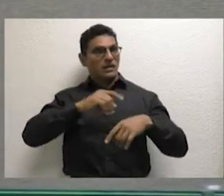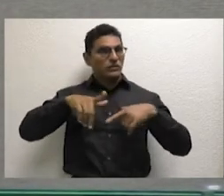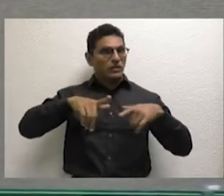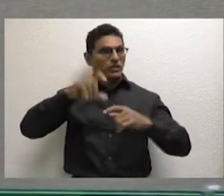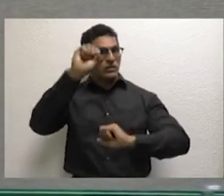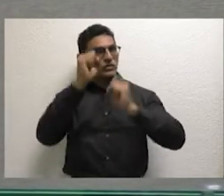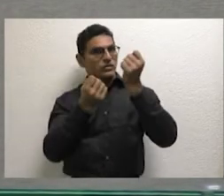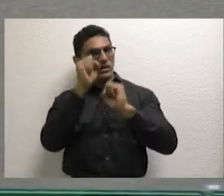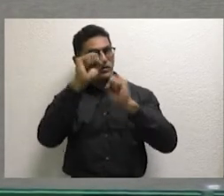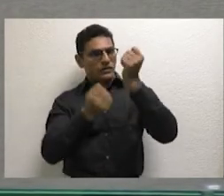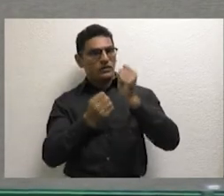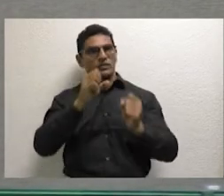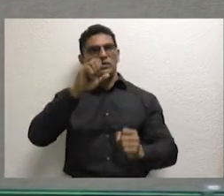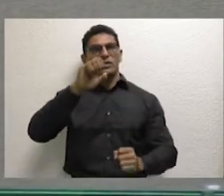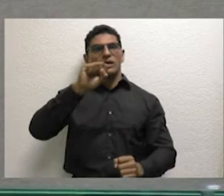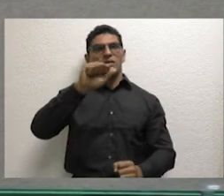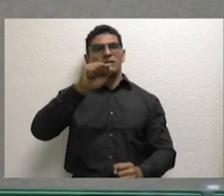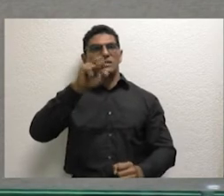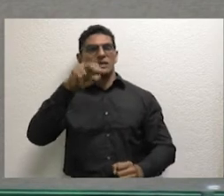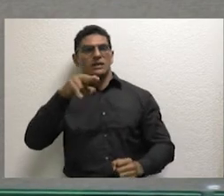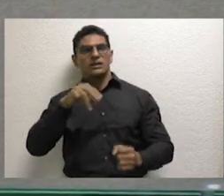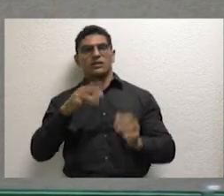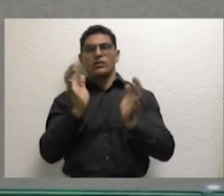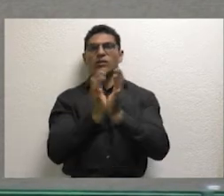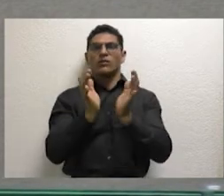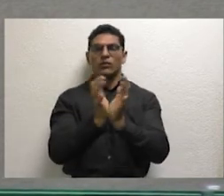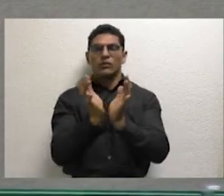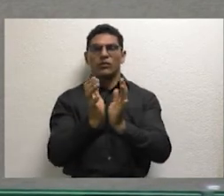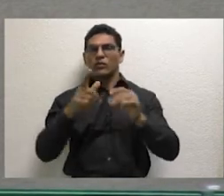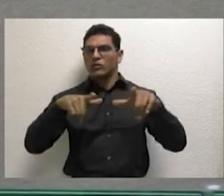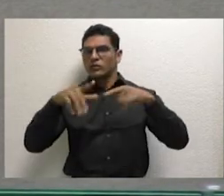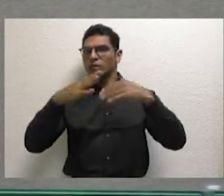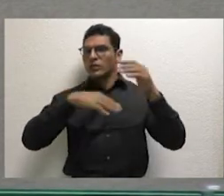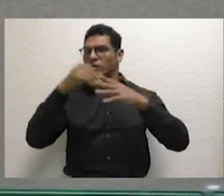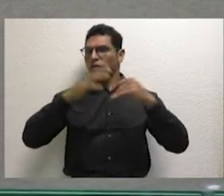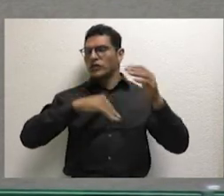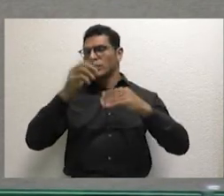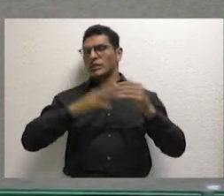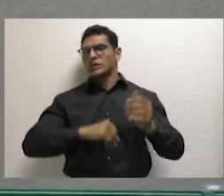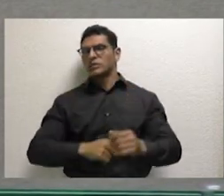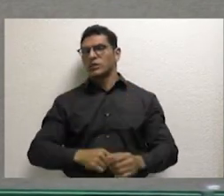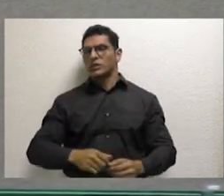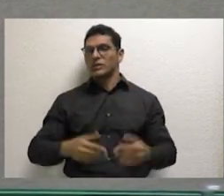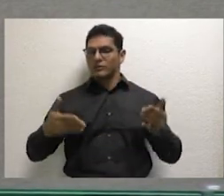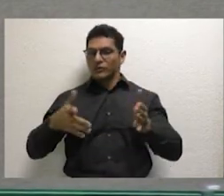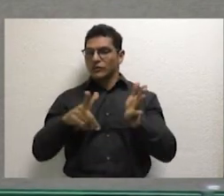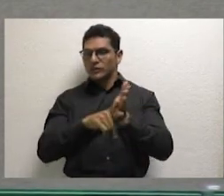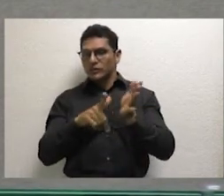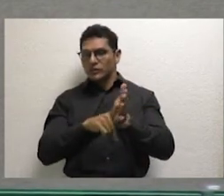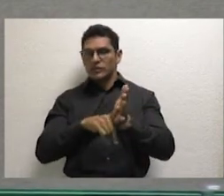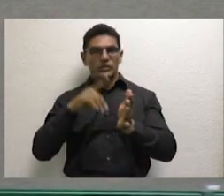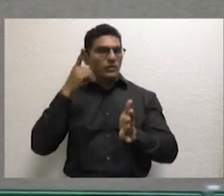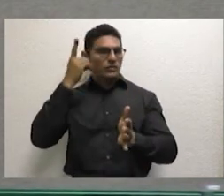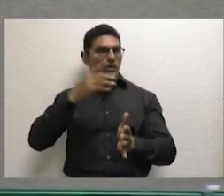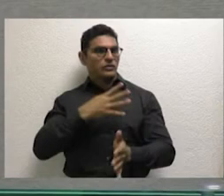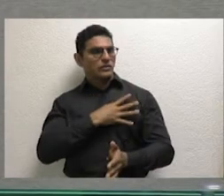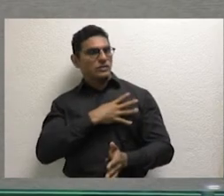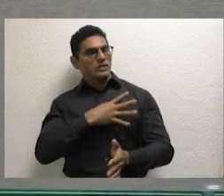a Cian juntamente com um grupo de entidades porque este material deputado Serafim